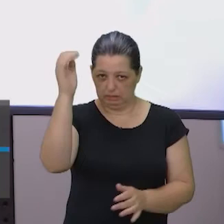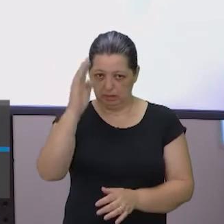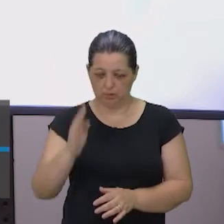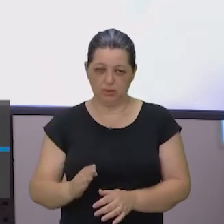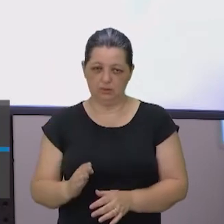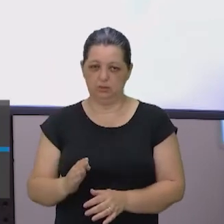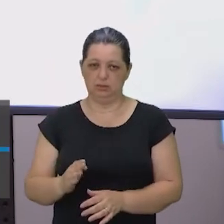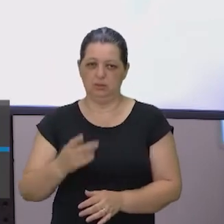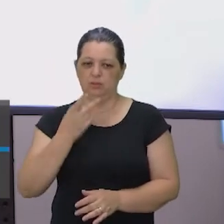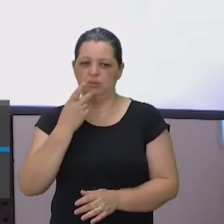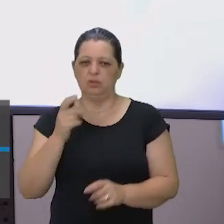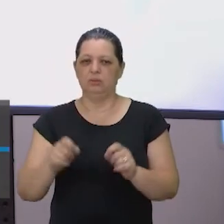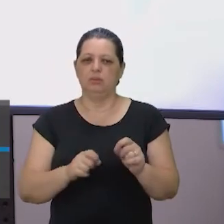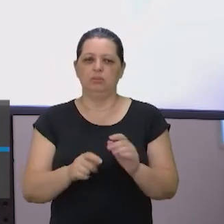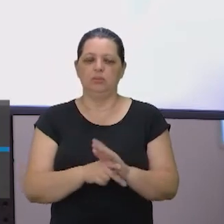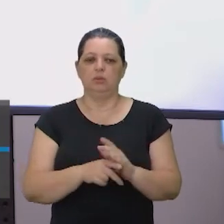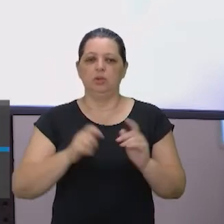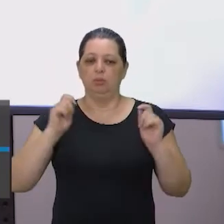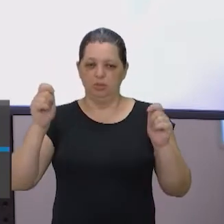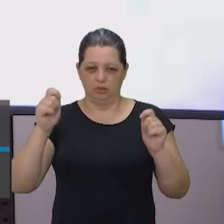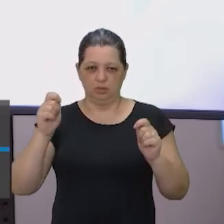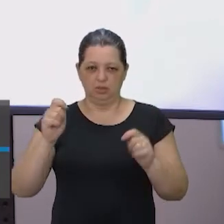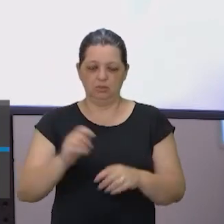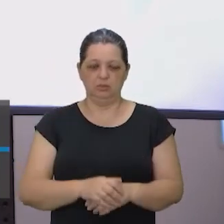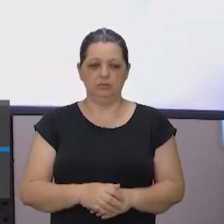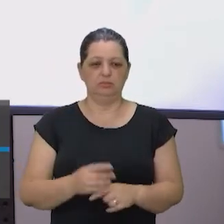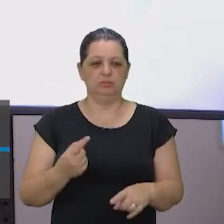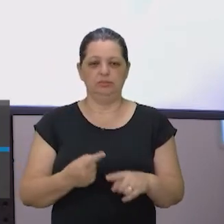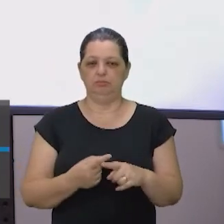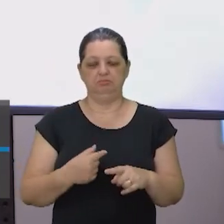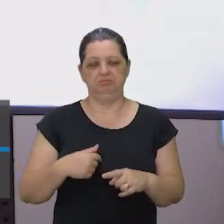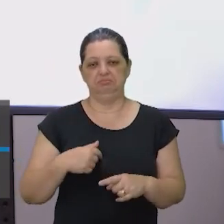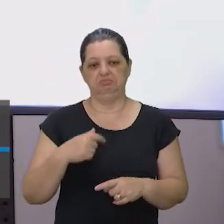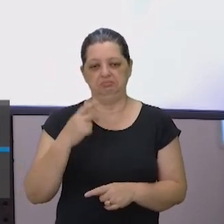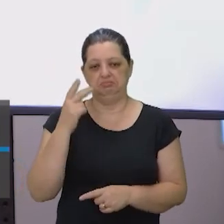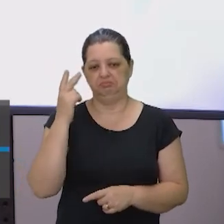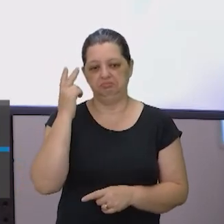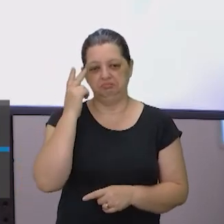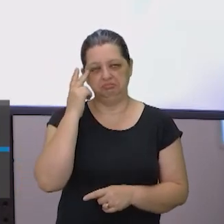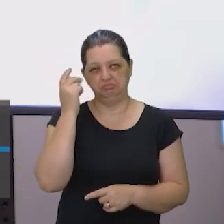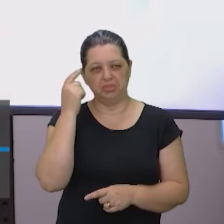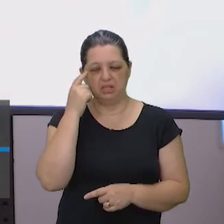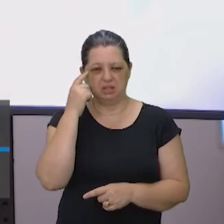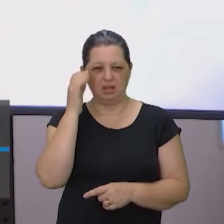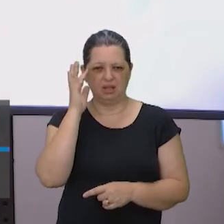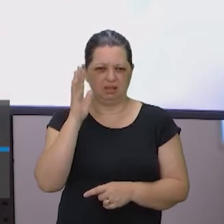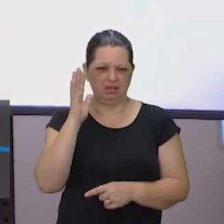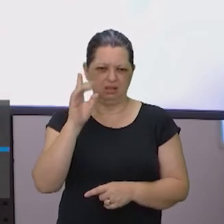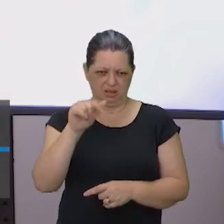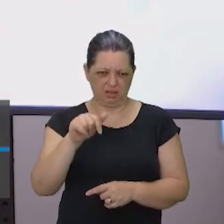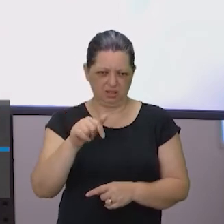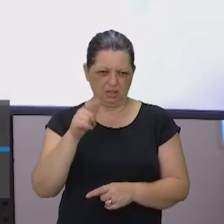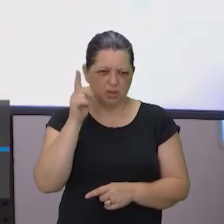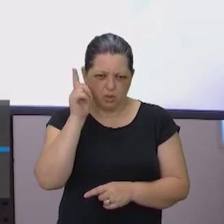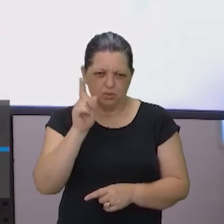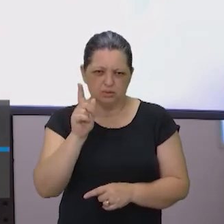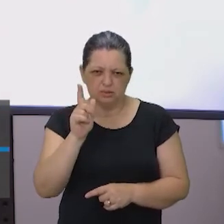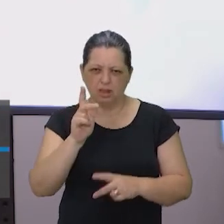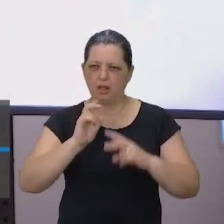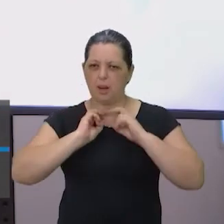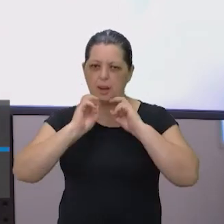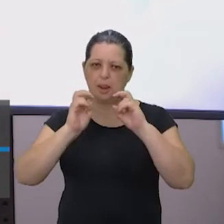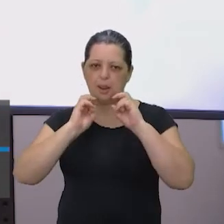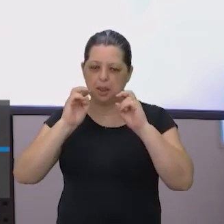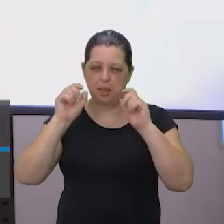grito, inclusive no Brasil, porque ninguém imagina, ninguém pode imaginar que uma independência se ganha no grito, né, Mafê? Pois é. É